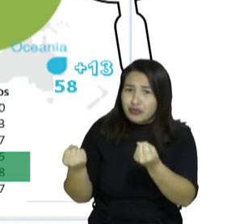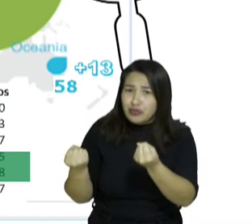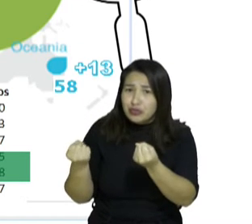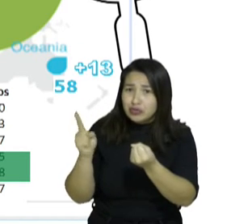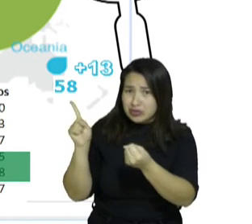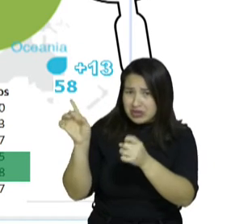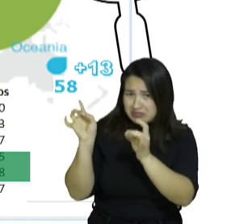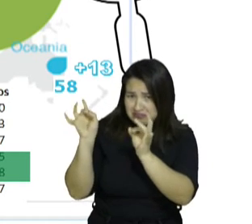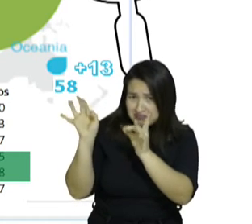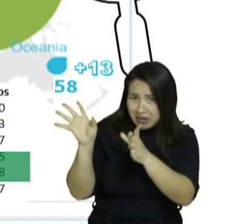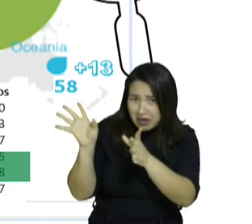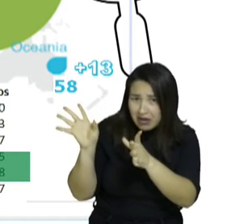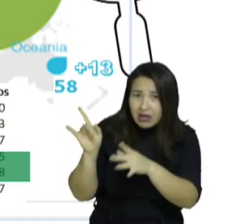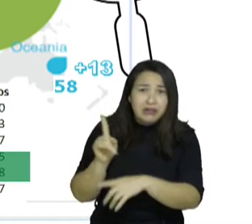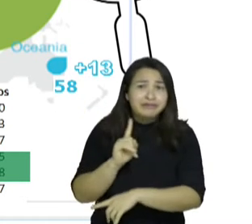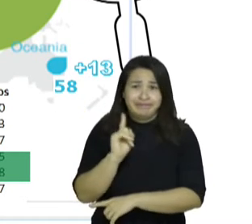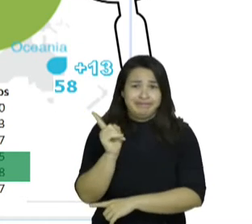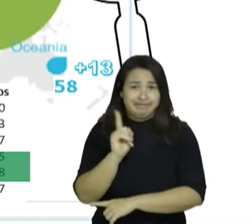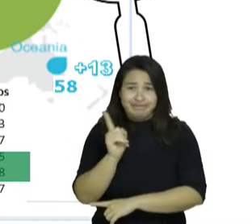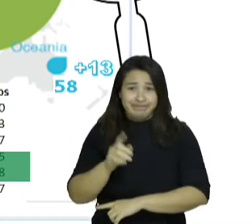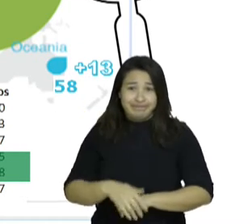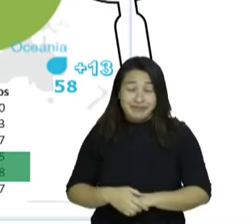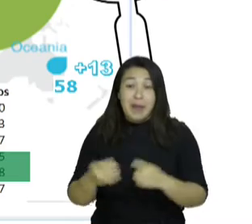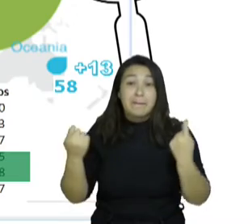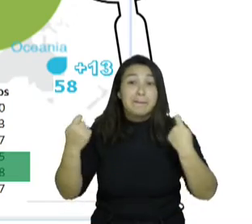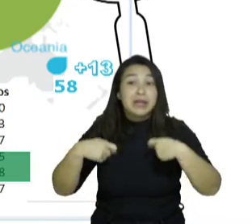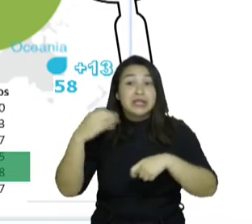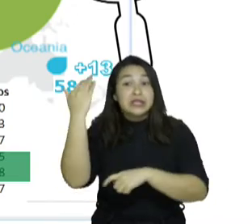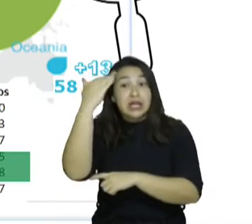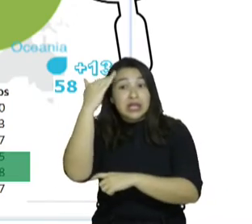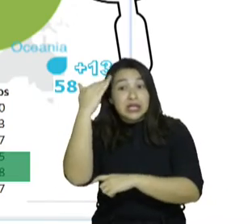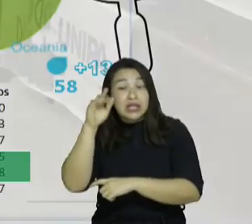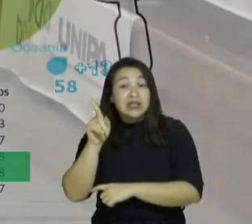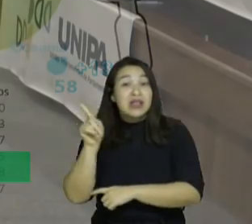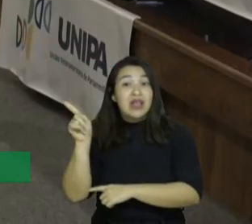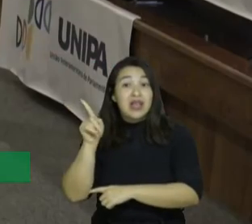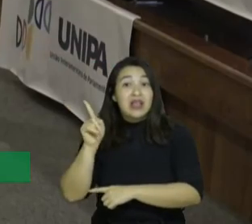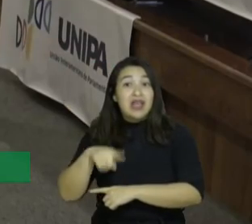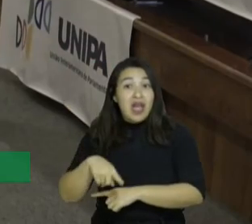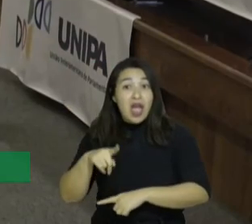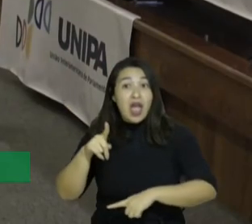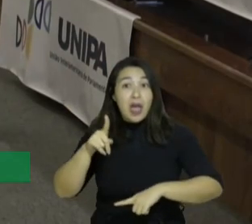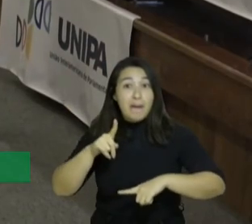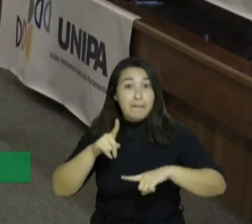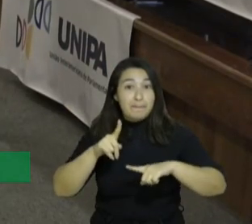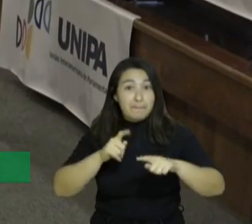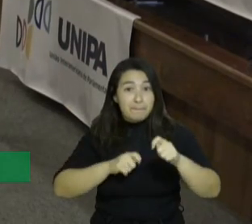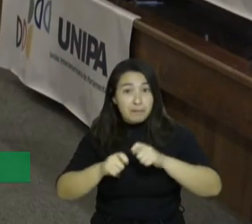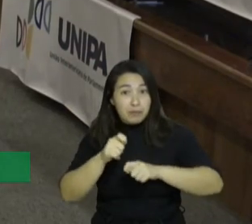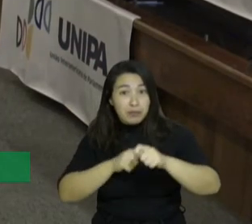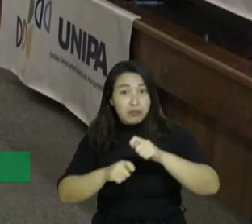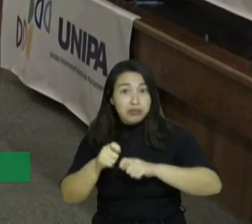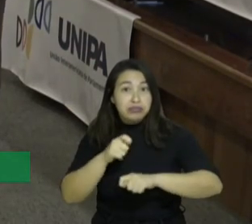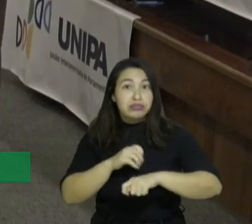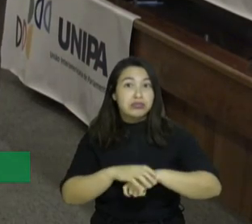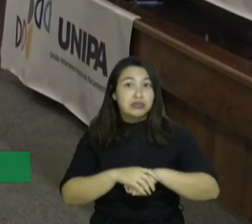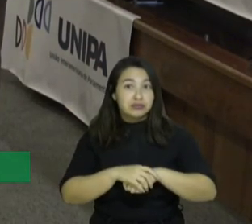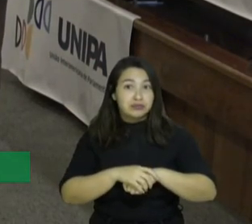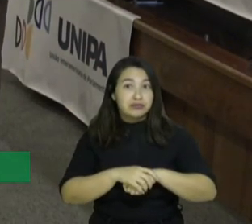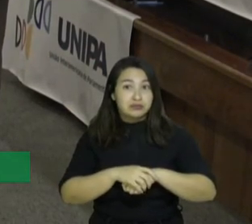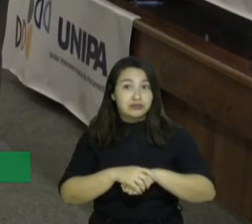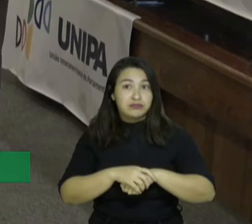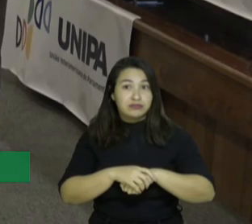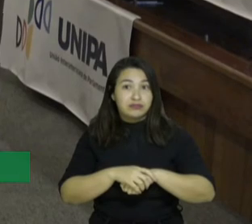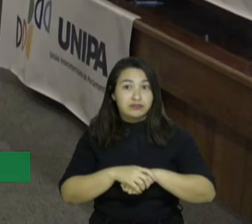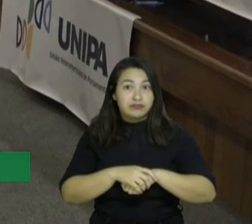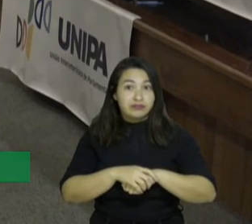aqui gente não mas tem que entender que isso aí é nicho de mercado você vai atender Europa como nicho de